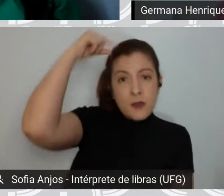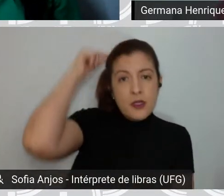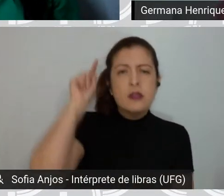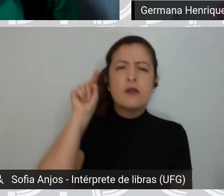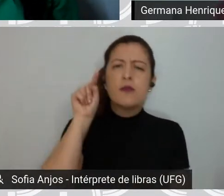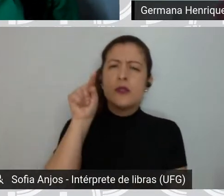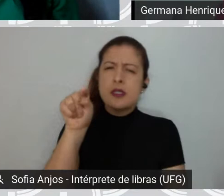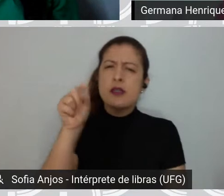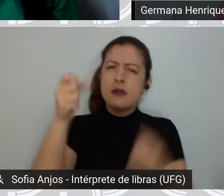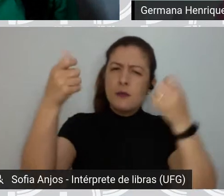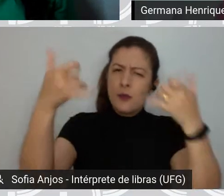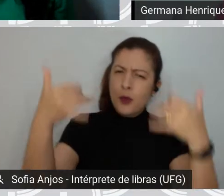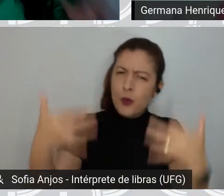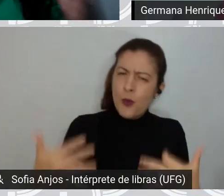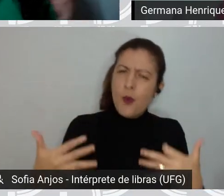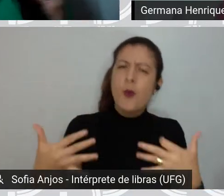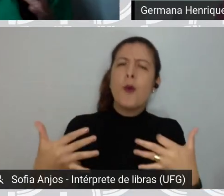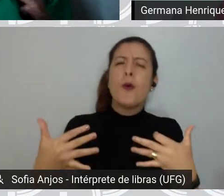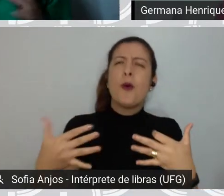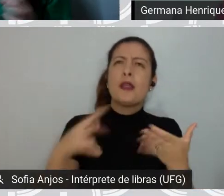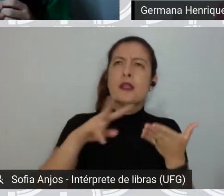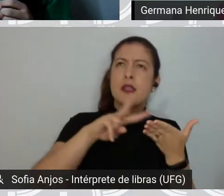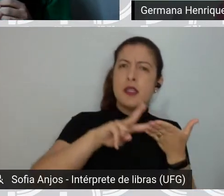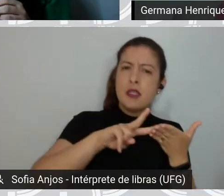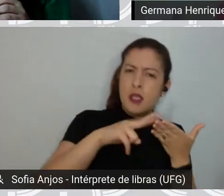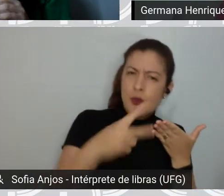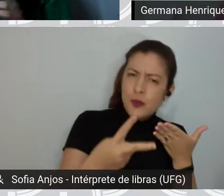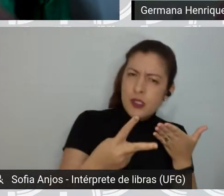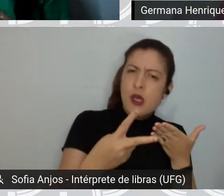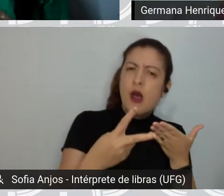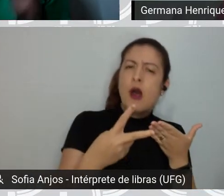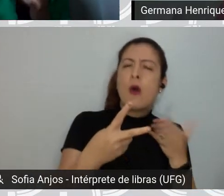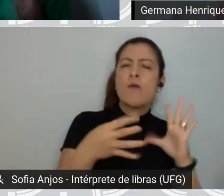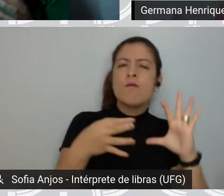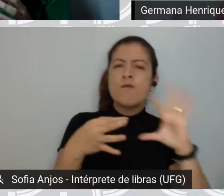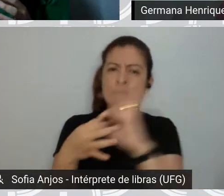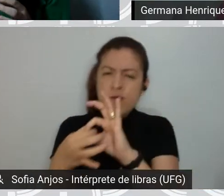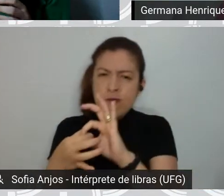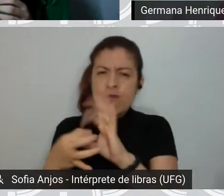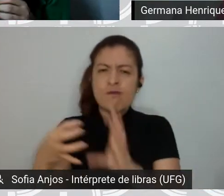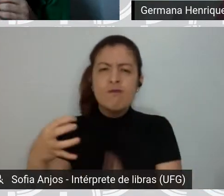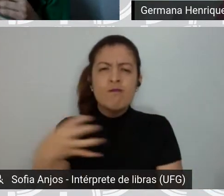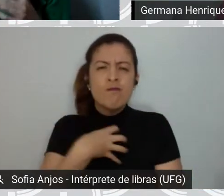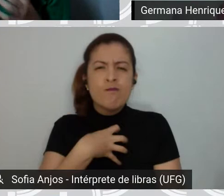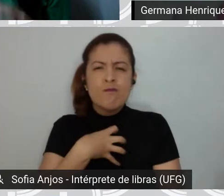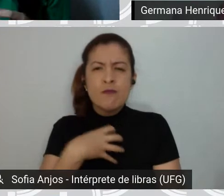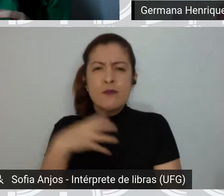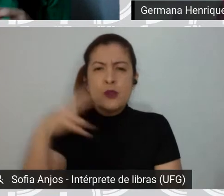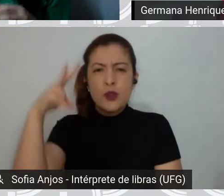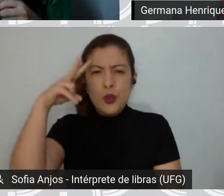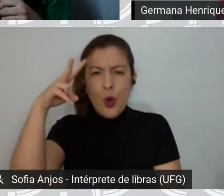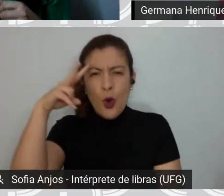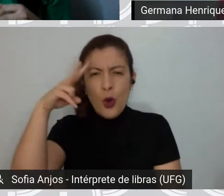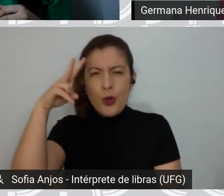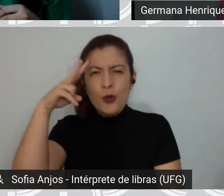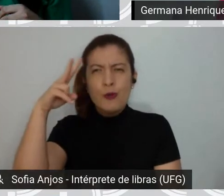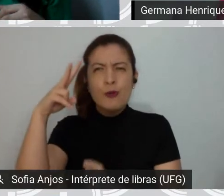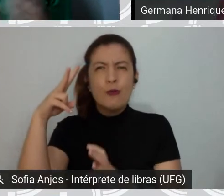poderia... como que isso poderia encaixar, por exemplo, para Carolina Maria de Jesus, que é teu objeto de